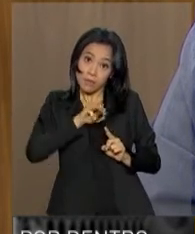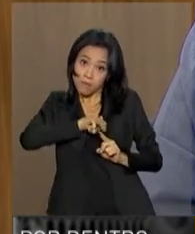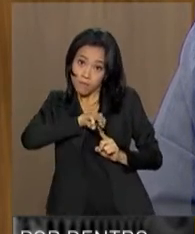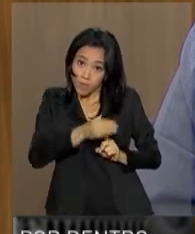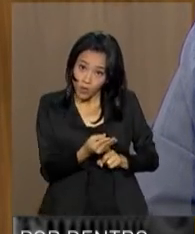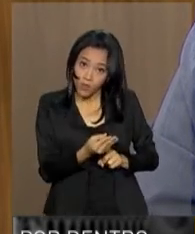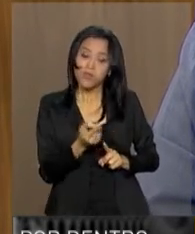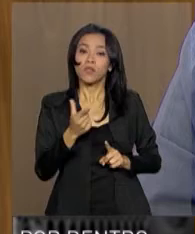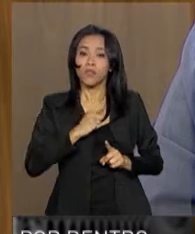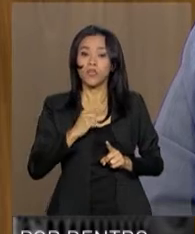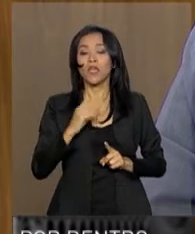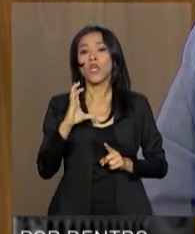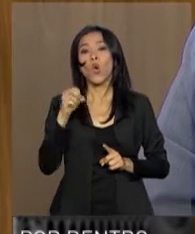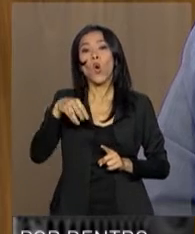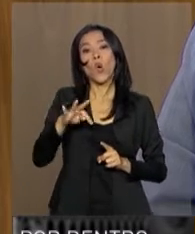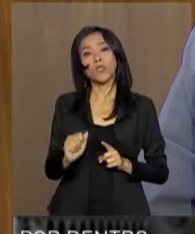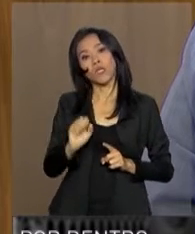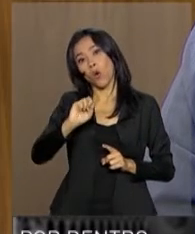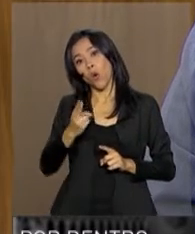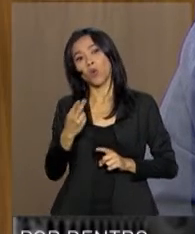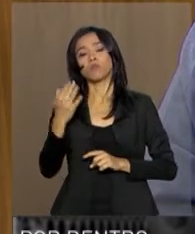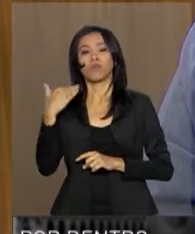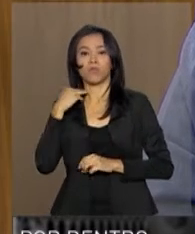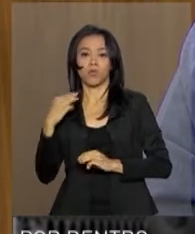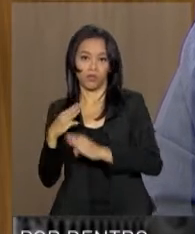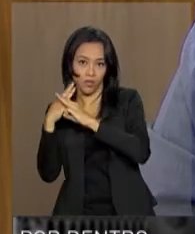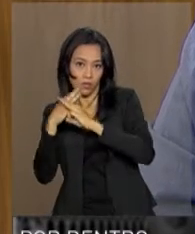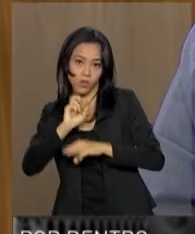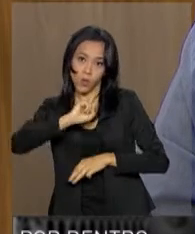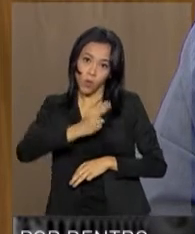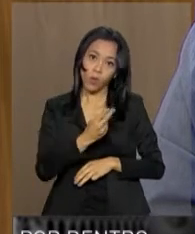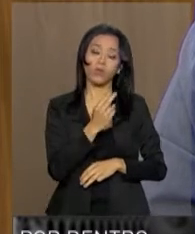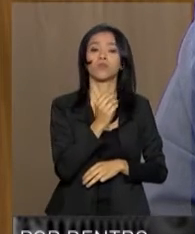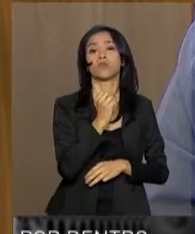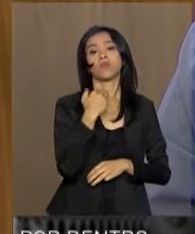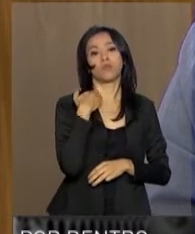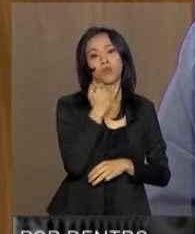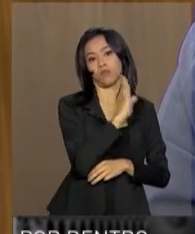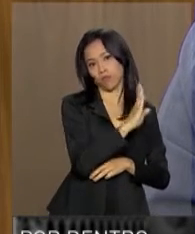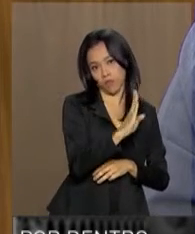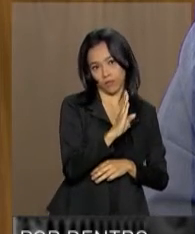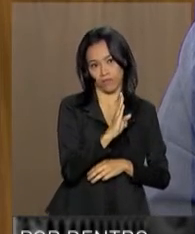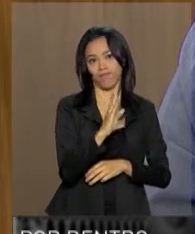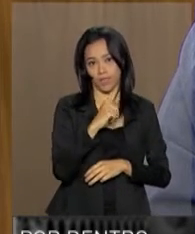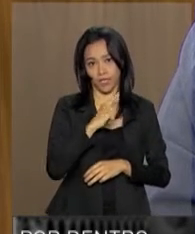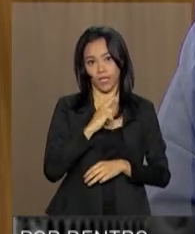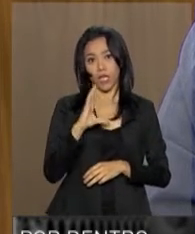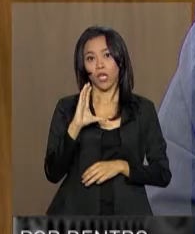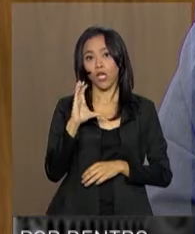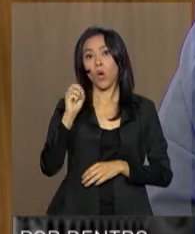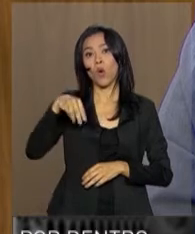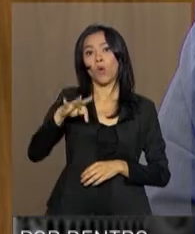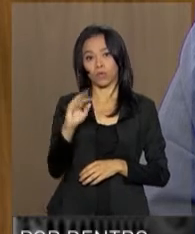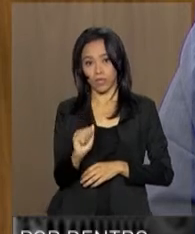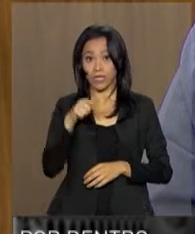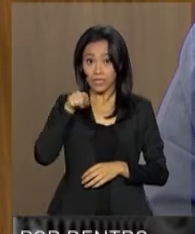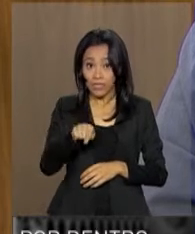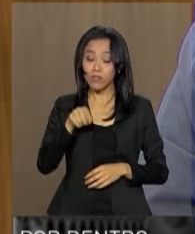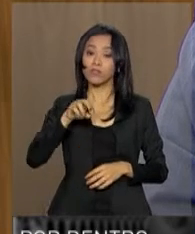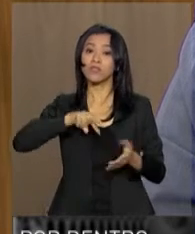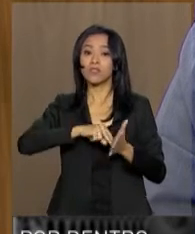que têm conta hoje ou na caixa econômica federal ou no banco do brasil então isso representa 5 bilhões de